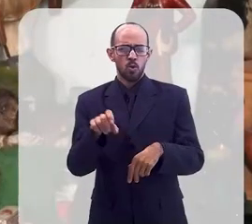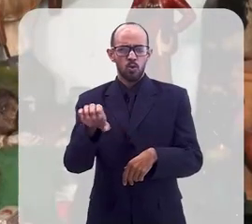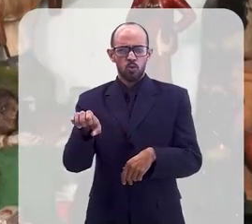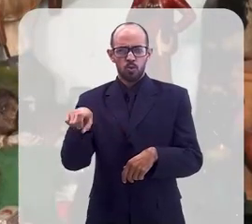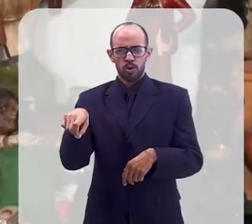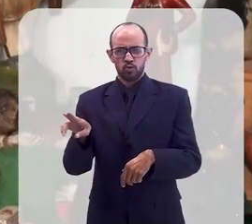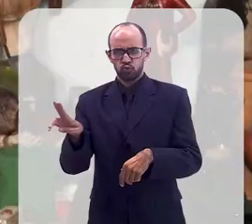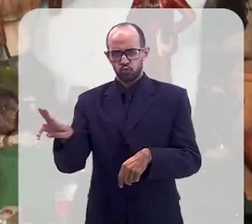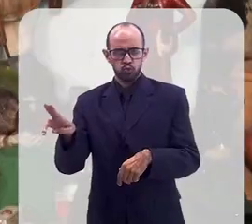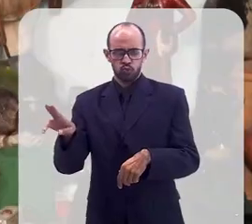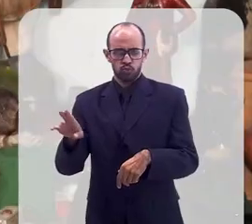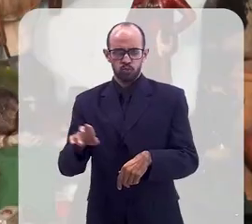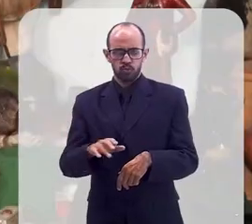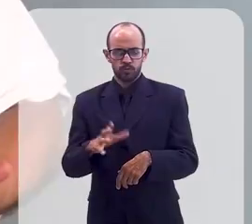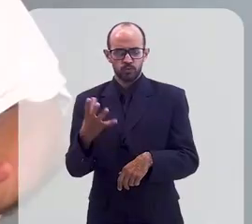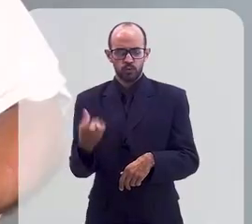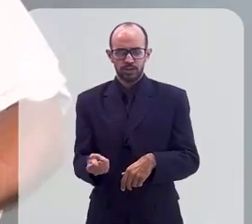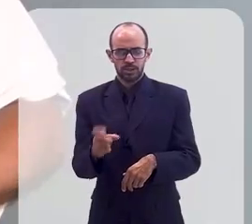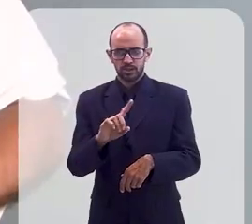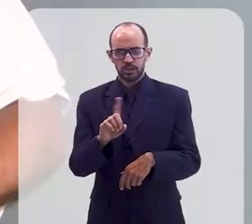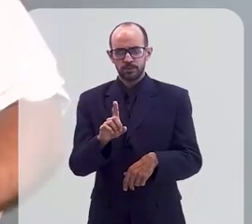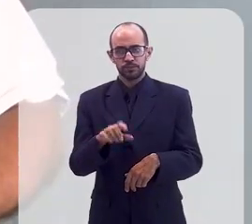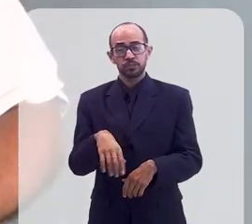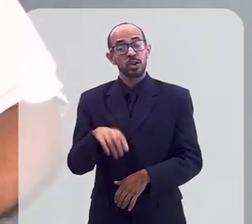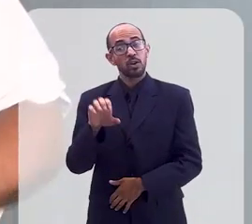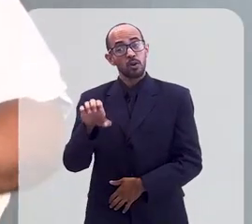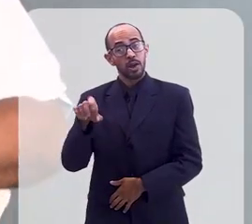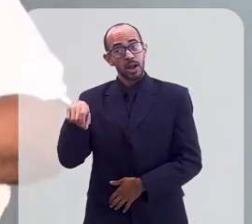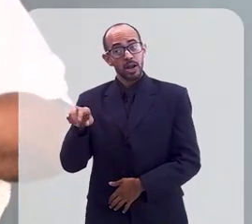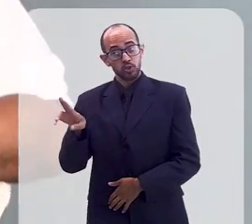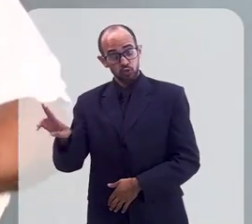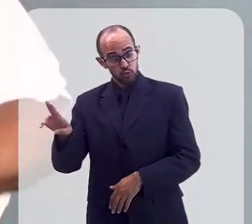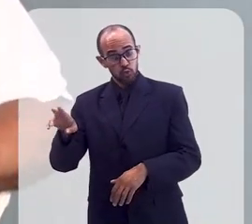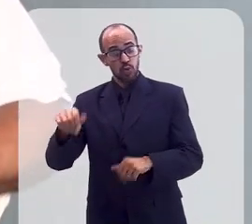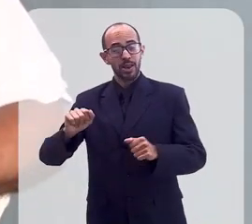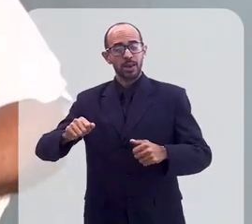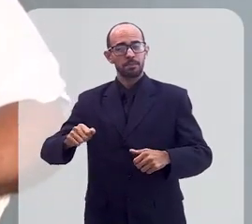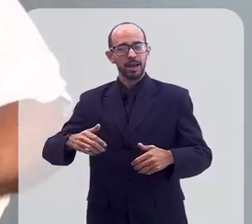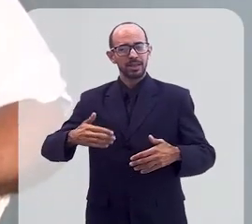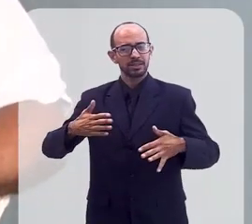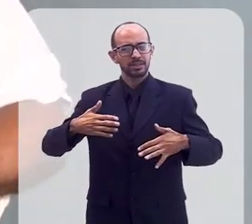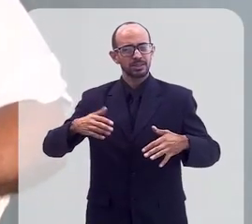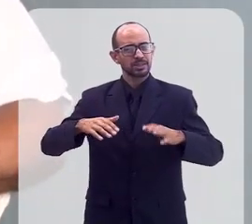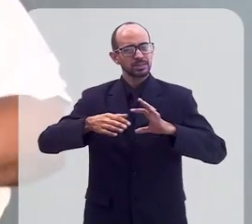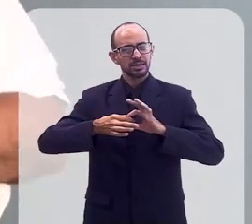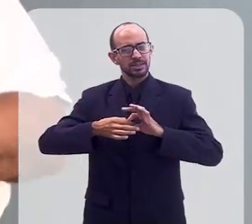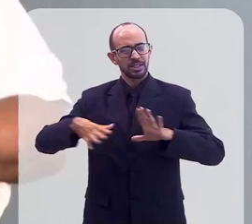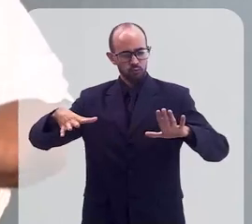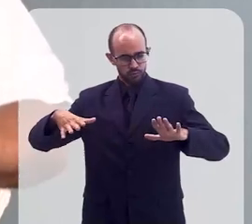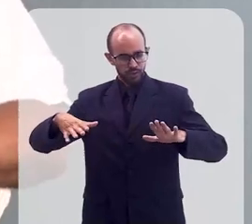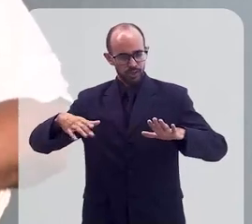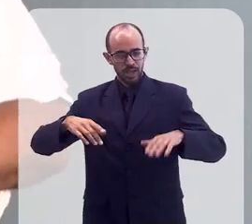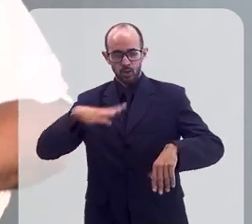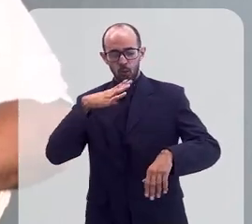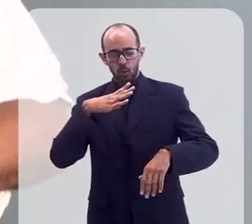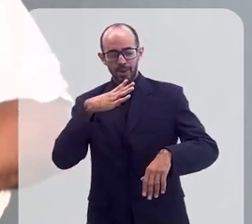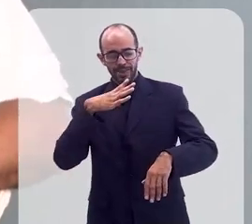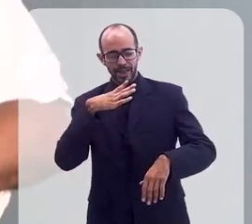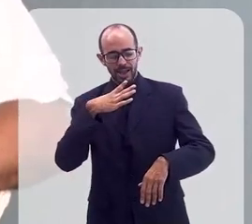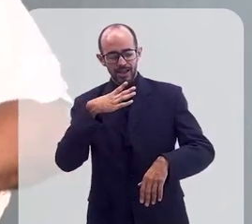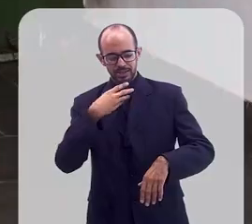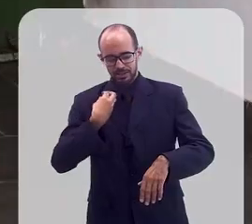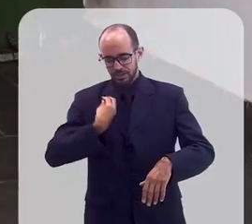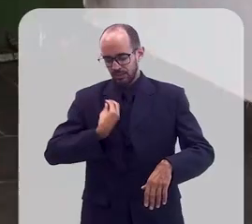Exu, né? Certo. E já o Exu não, o Exu é mais extrovertido, ele conhece o que a pessoa está